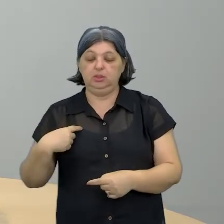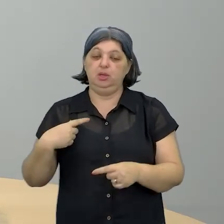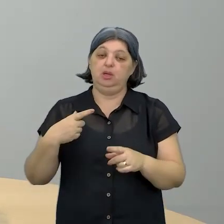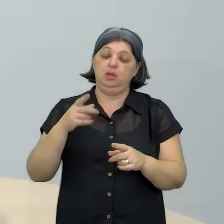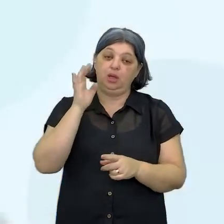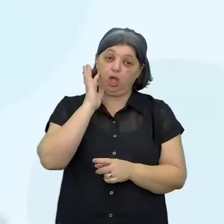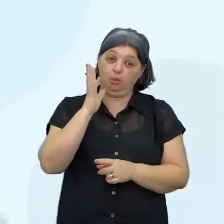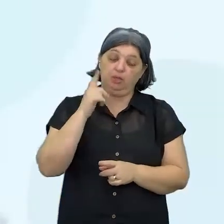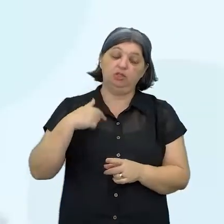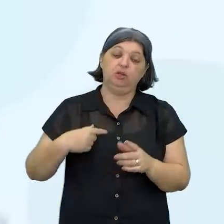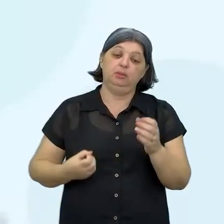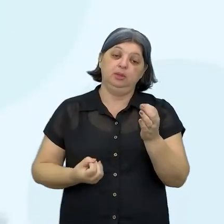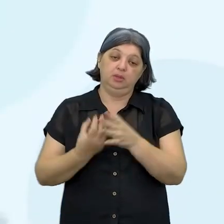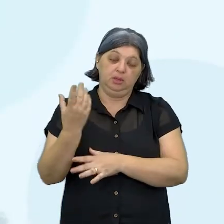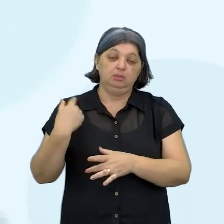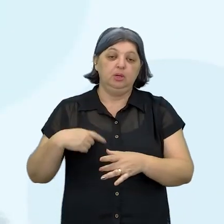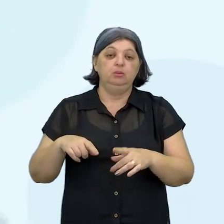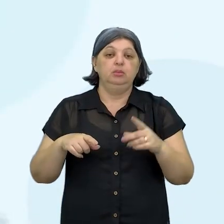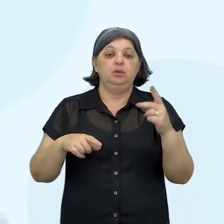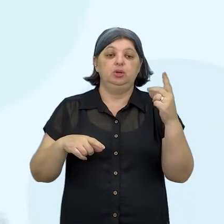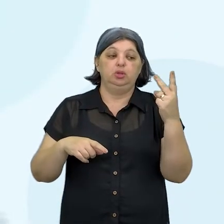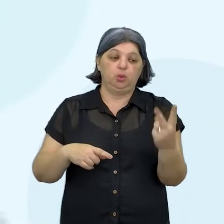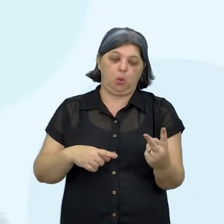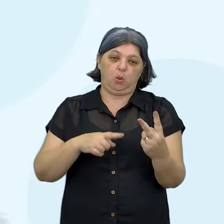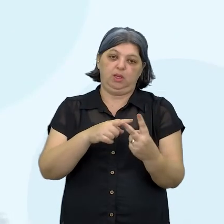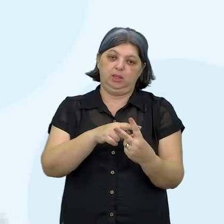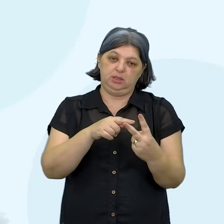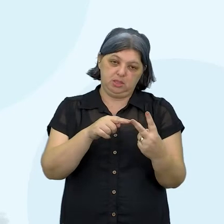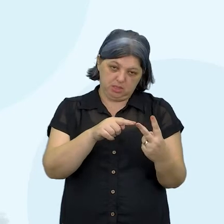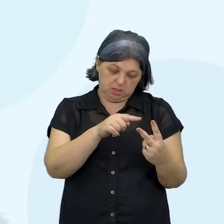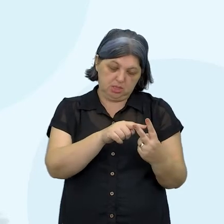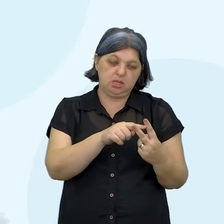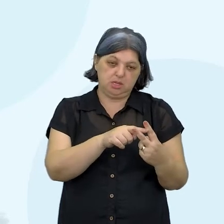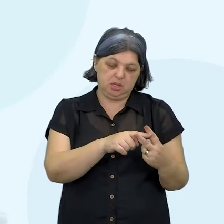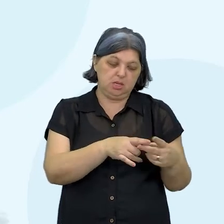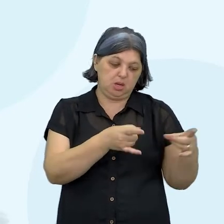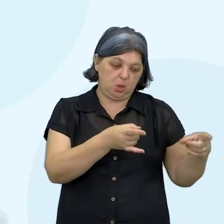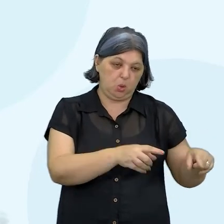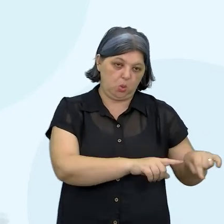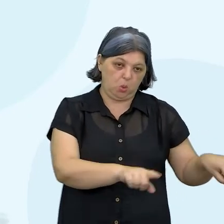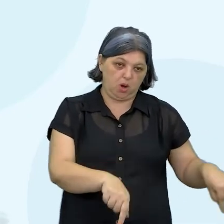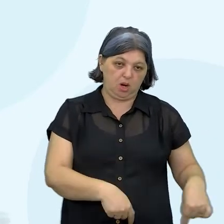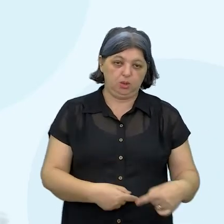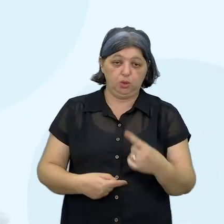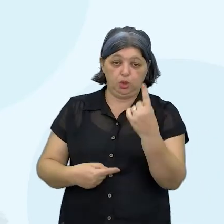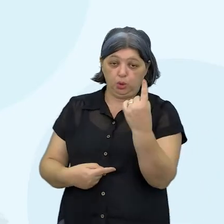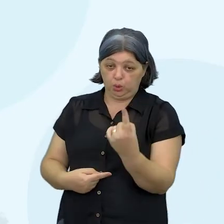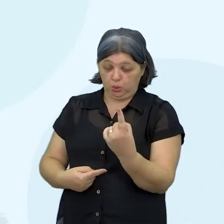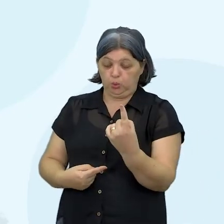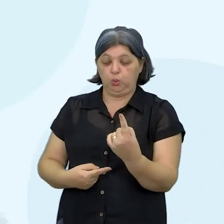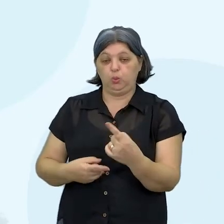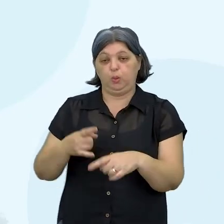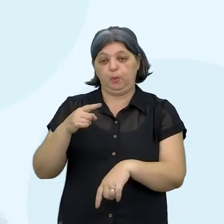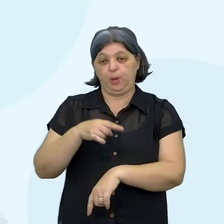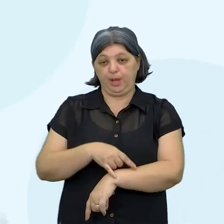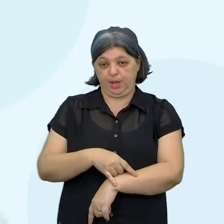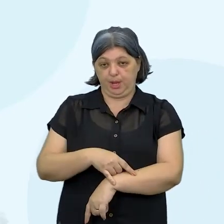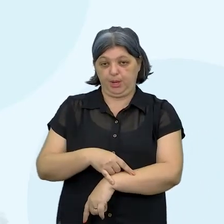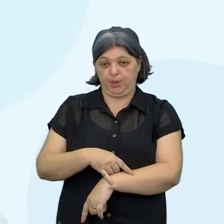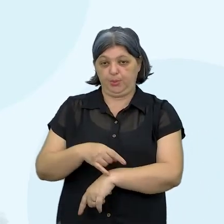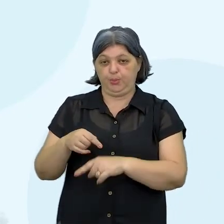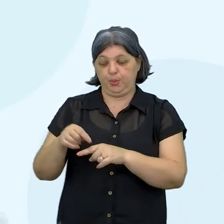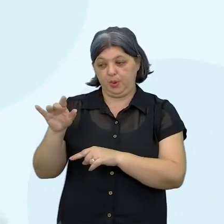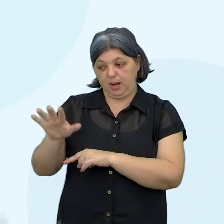imaginei. Com um banheiro que eles vão estar dividindo, tá? E a área de lavanderia eu deixei aqui meio